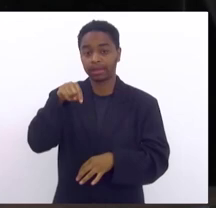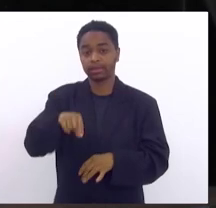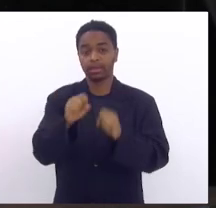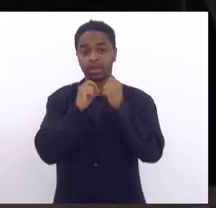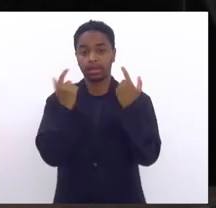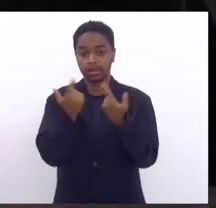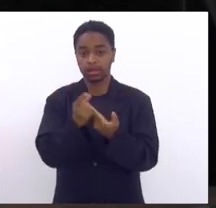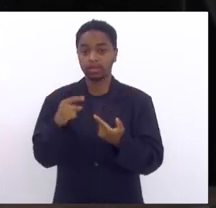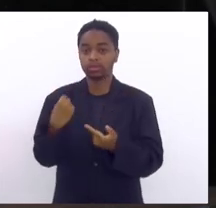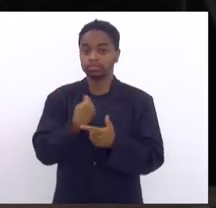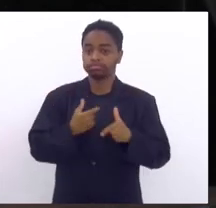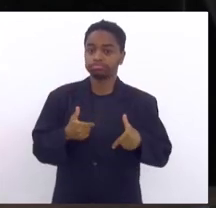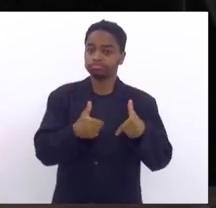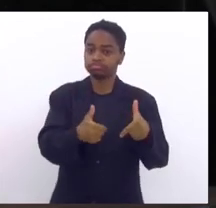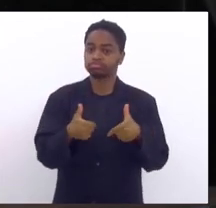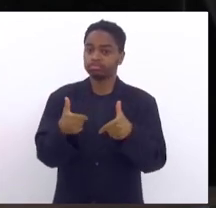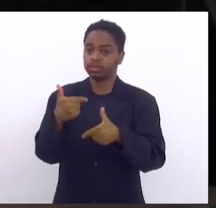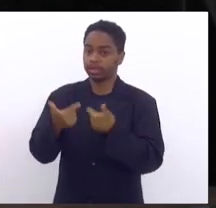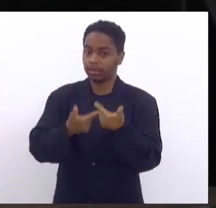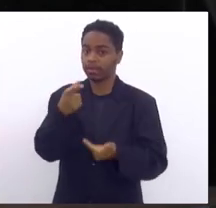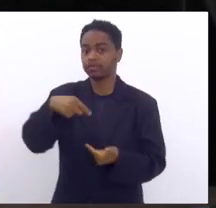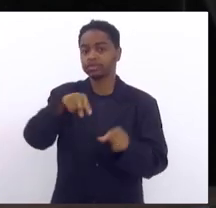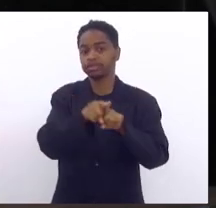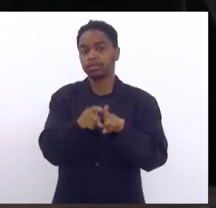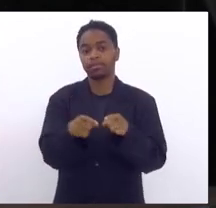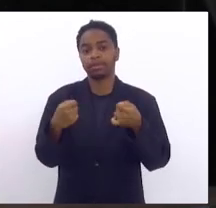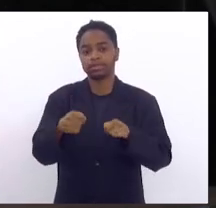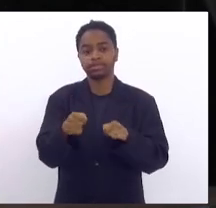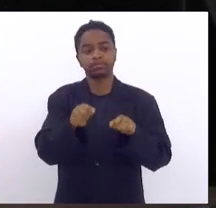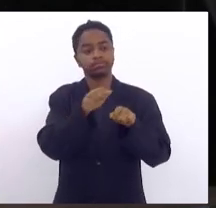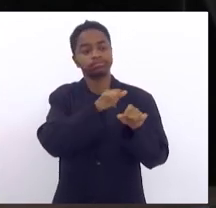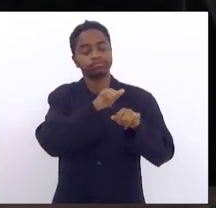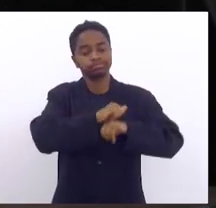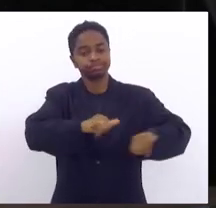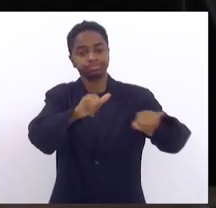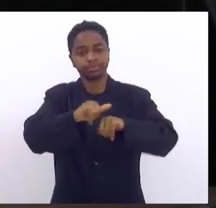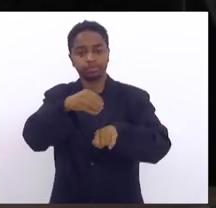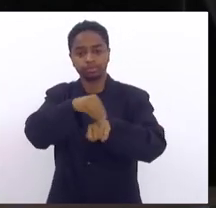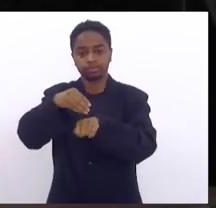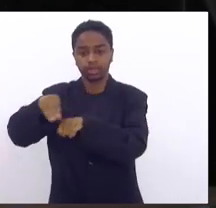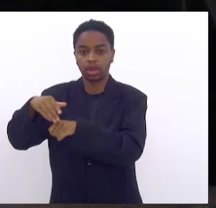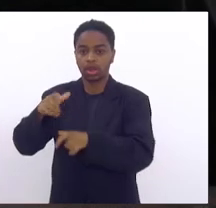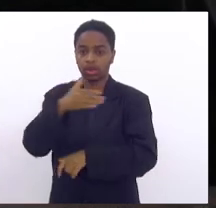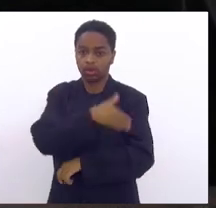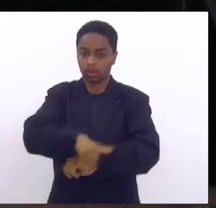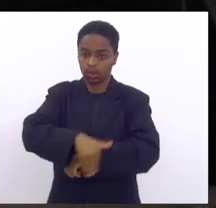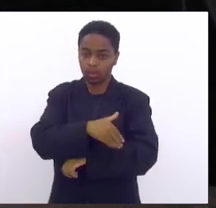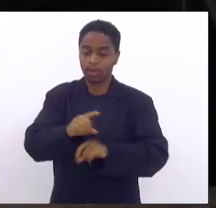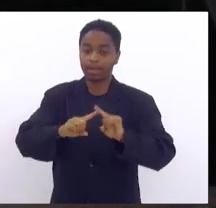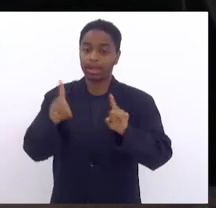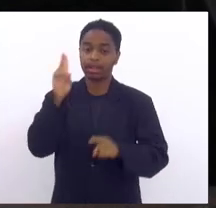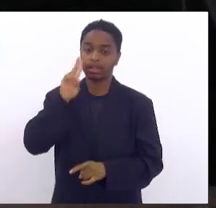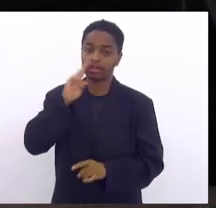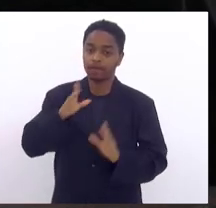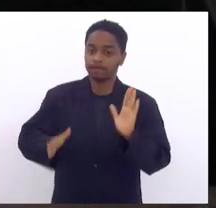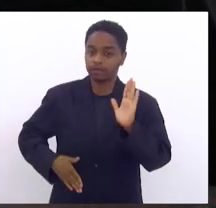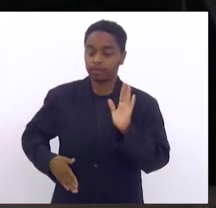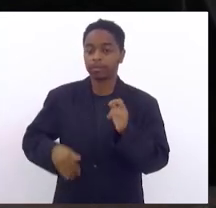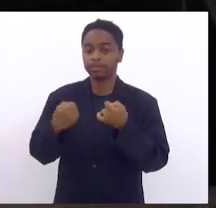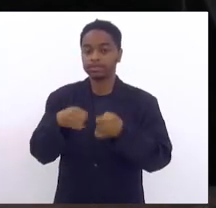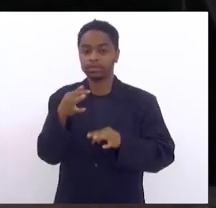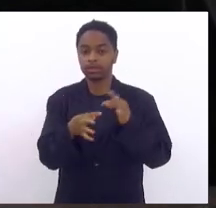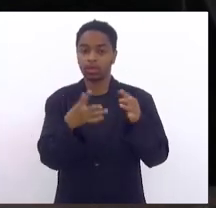está todo mundo fazendo o seu trabalho. Faça o seu trabalho na rua. Passe a informação. E lembre, vagabundo tem que ser tratado